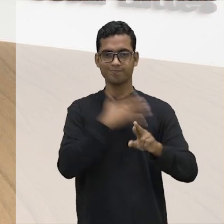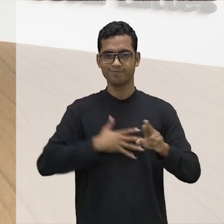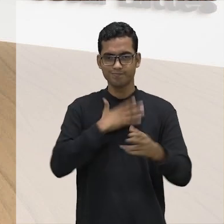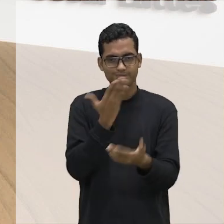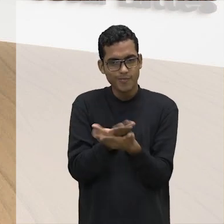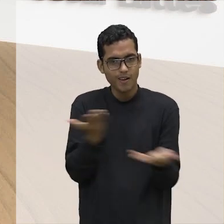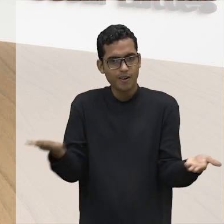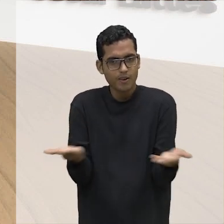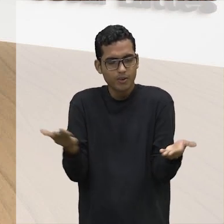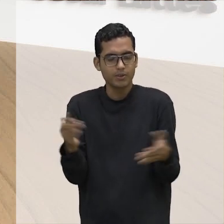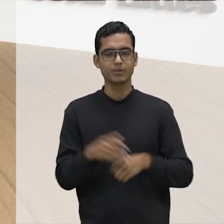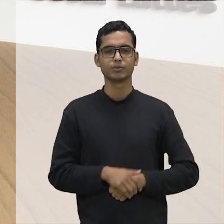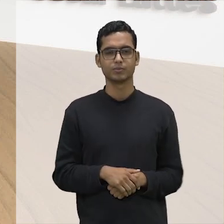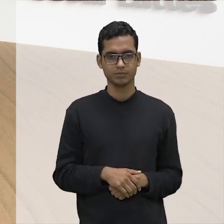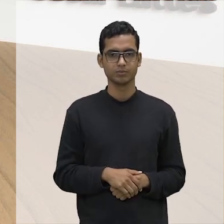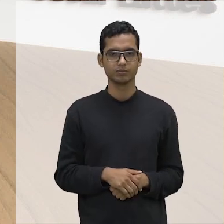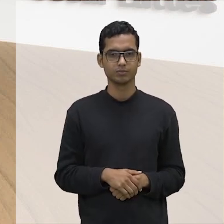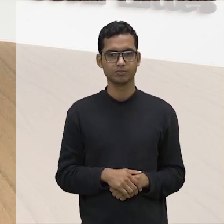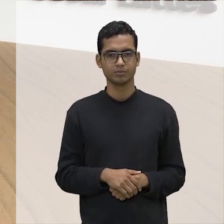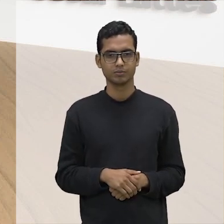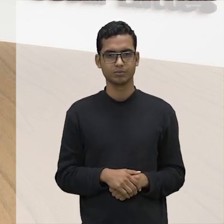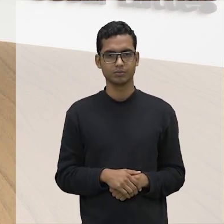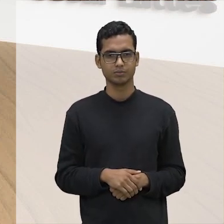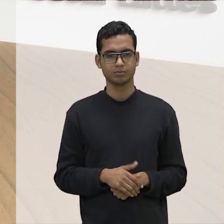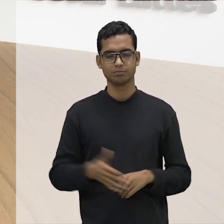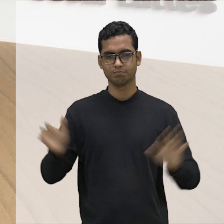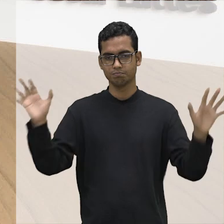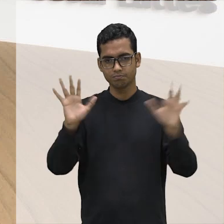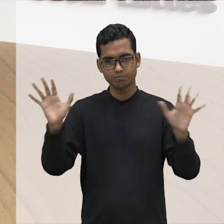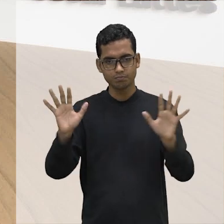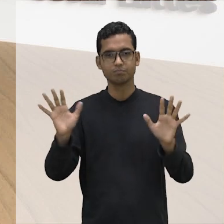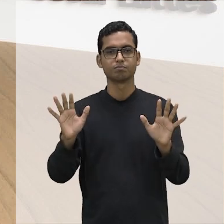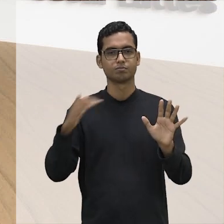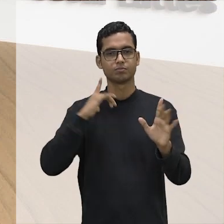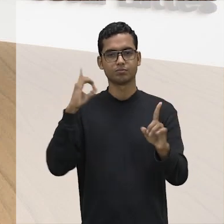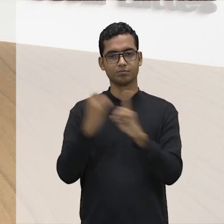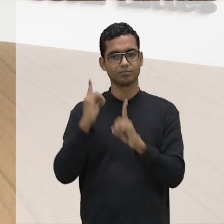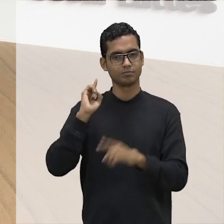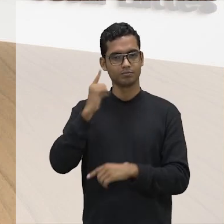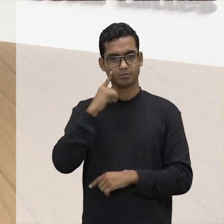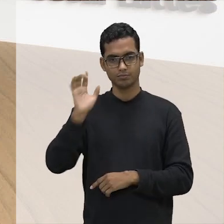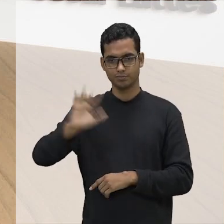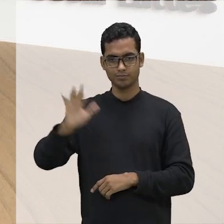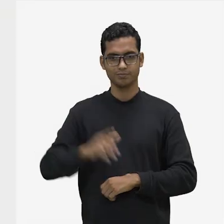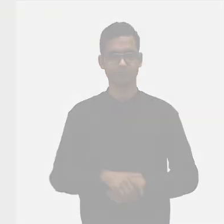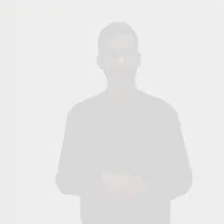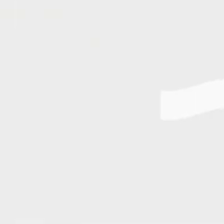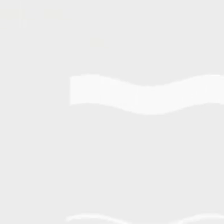gostado aí da nossa aula de hoje e eu me despeço por aqui. Tchau, pessoal!